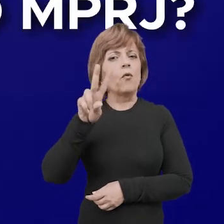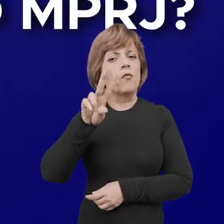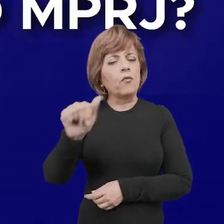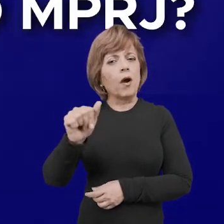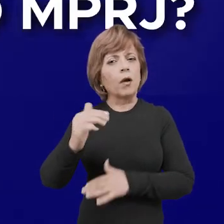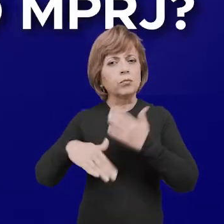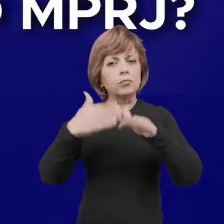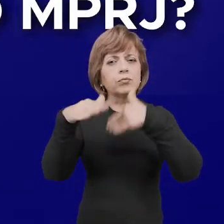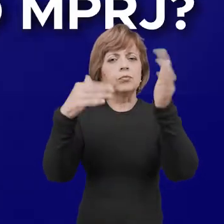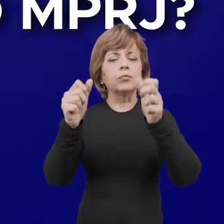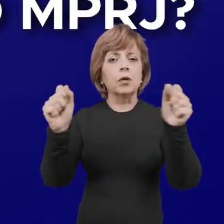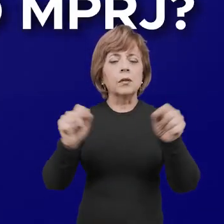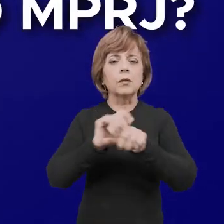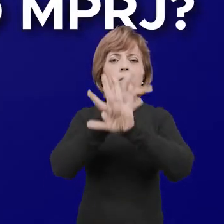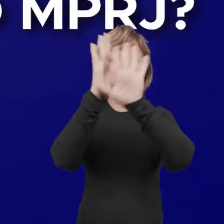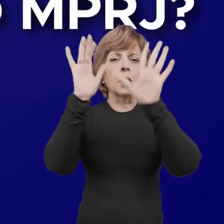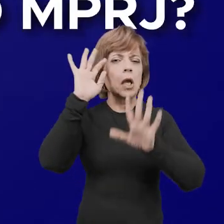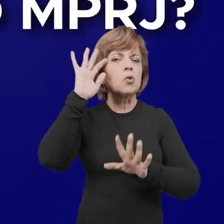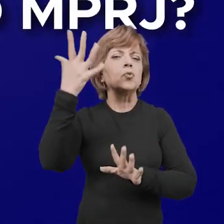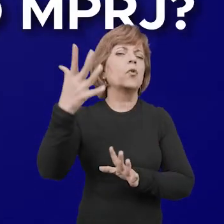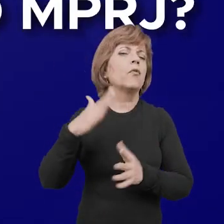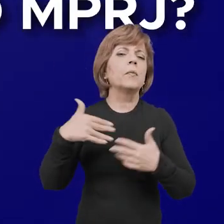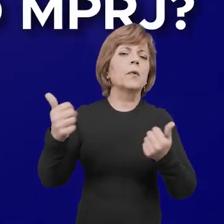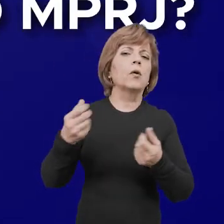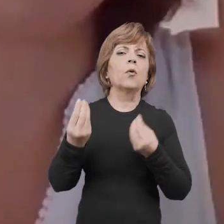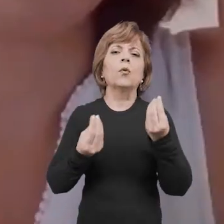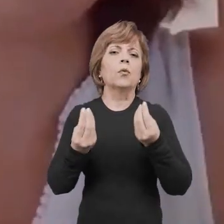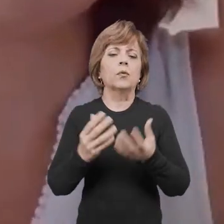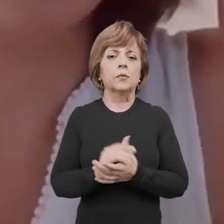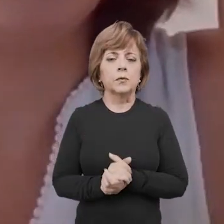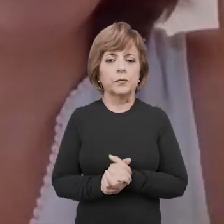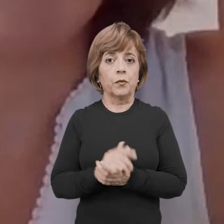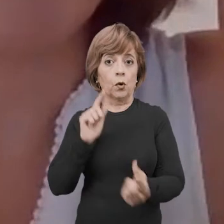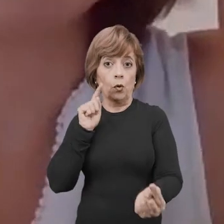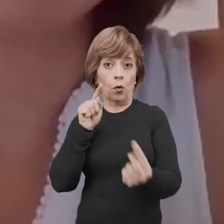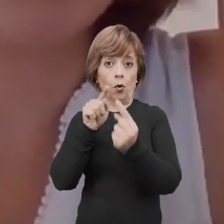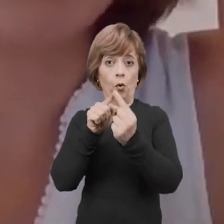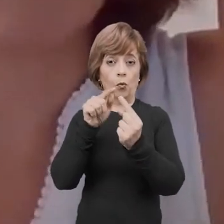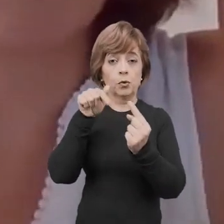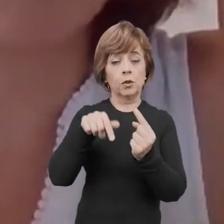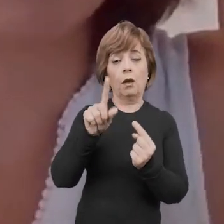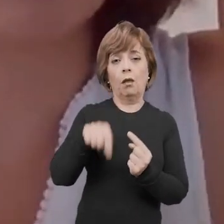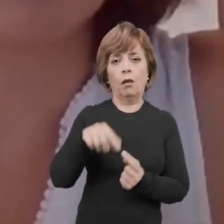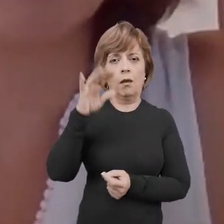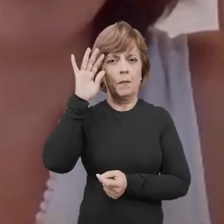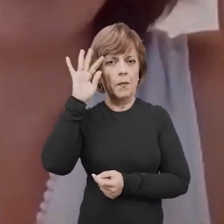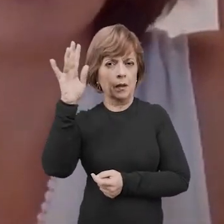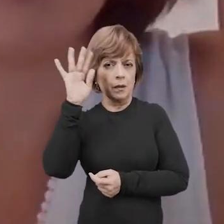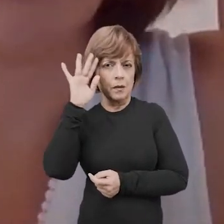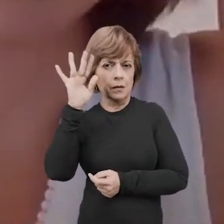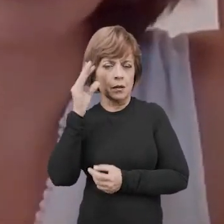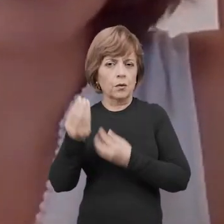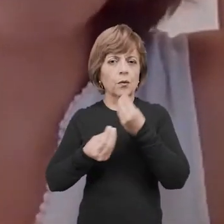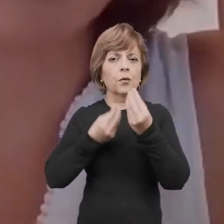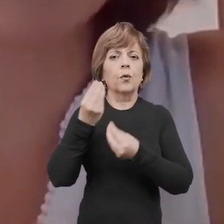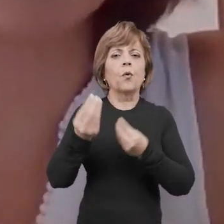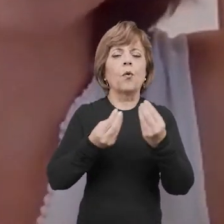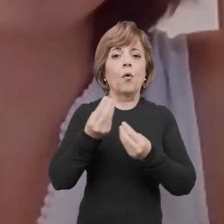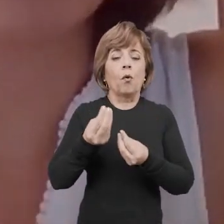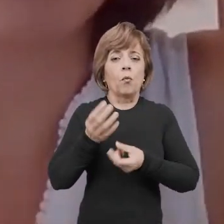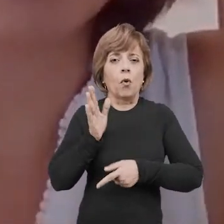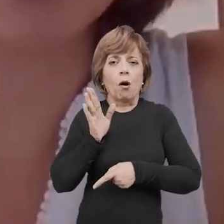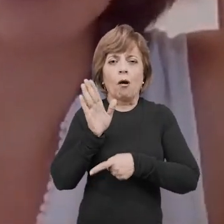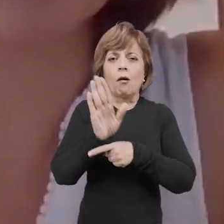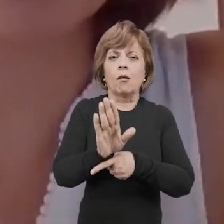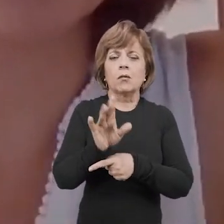resolutividade e transparência à atuação do MPRJ? O objetivo aqui é pensar como contribuir para